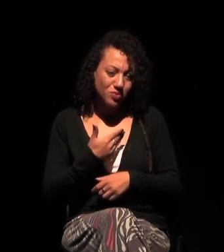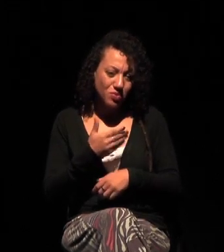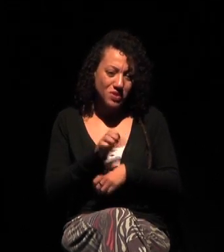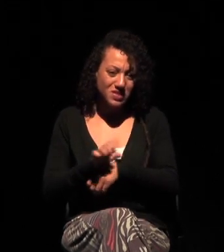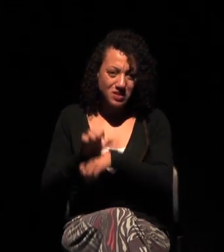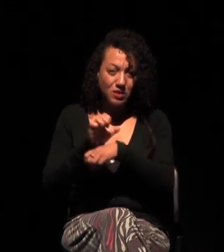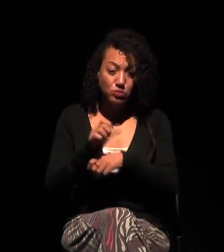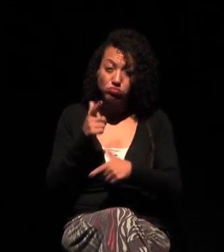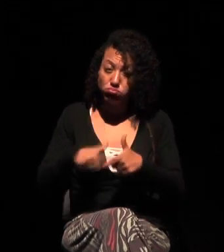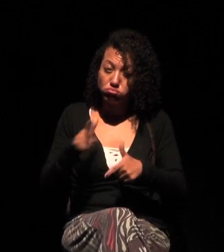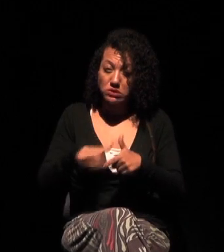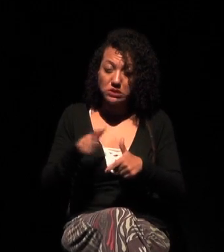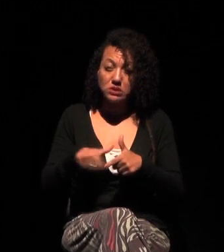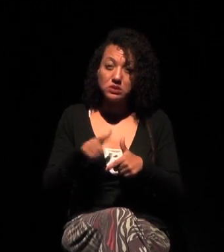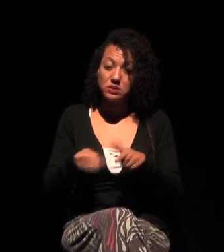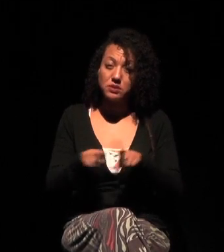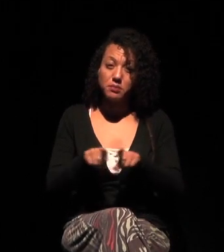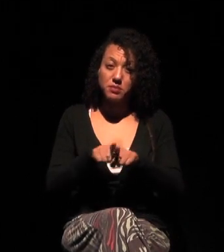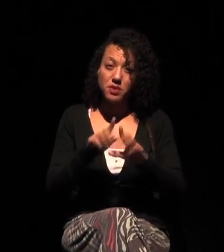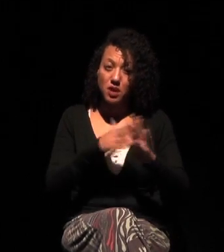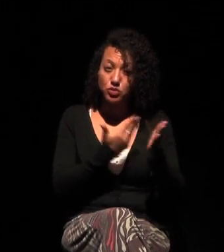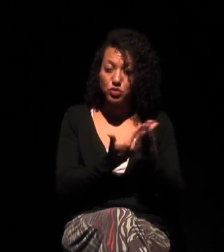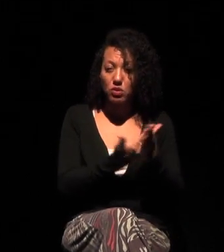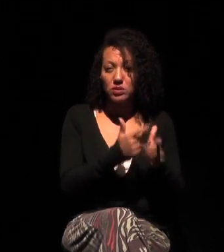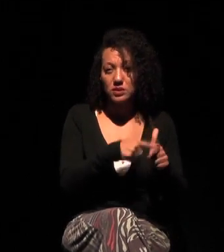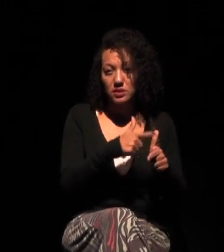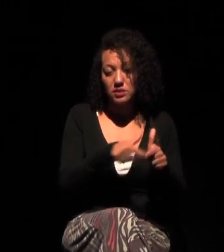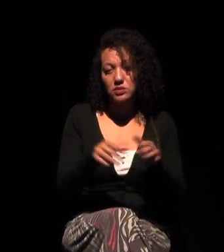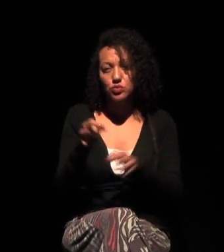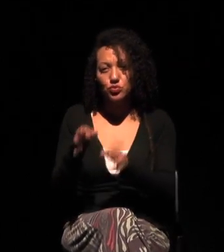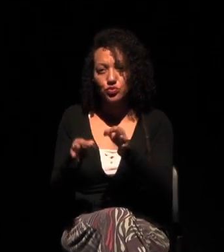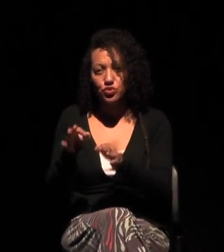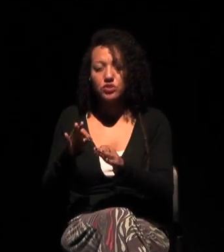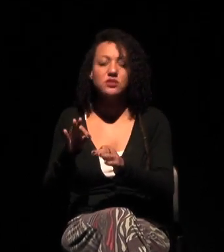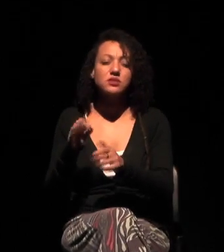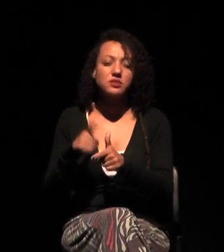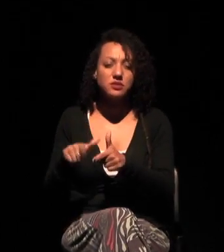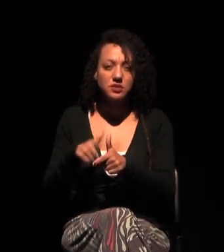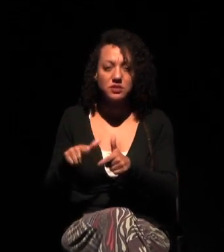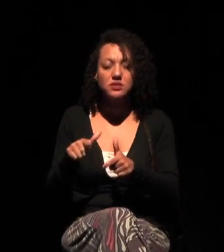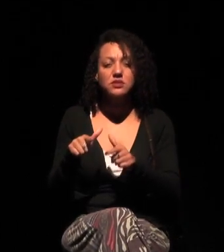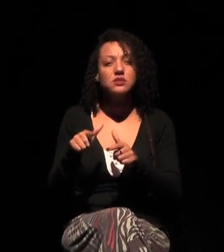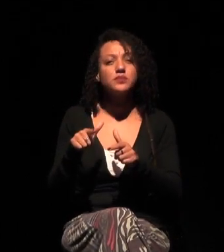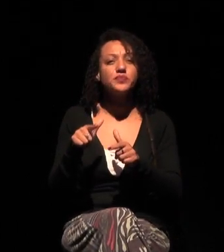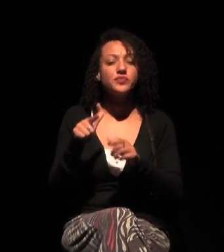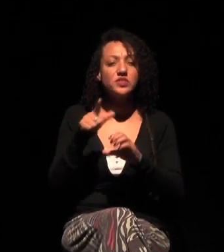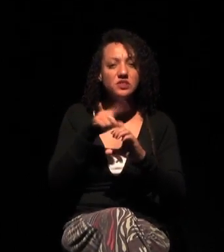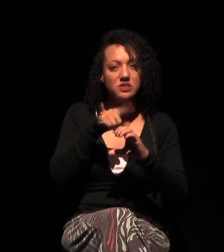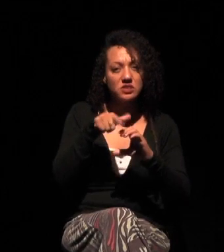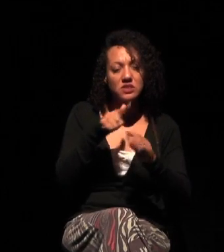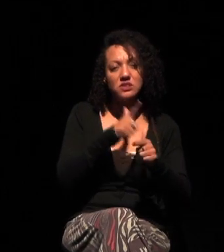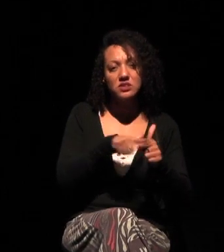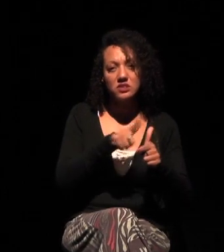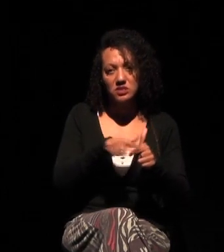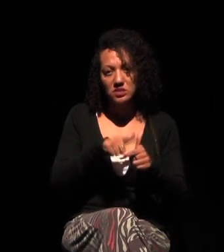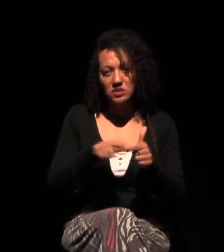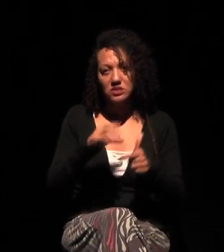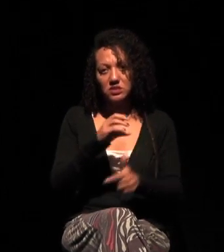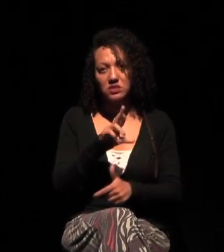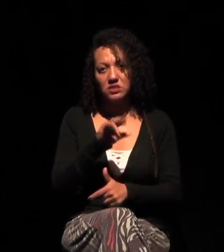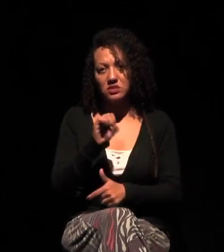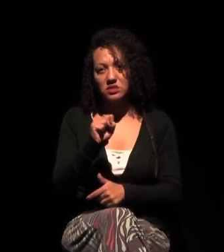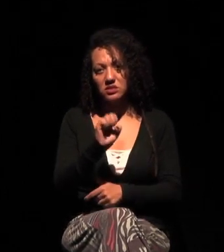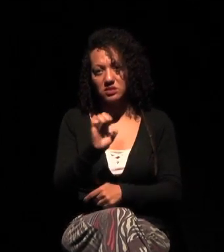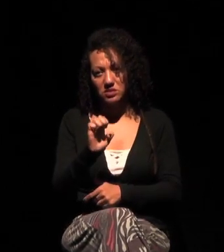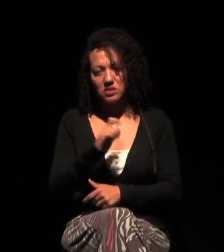a escola como está a justiça como está a ciência portanto há muitos autores